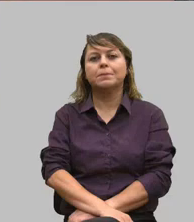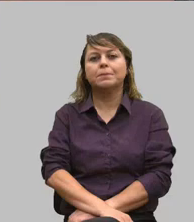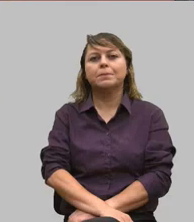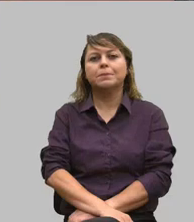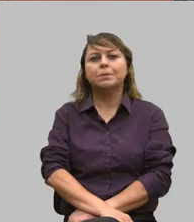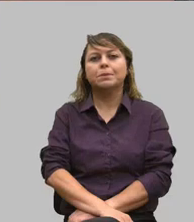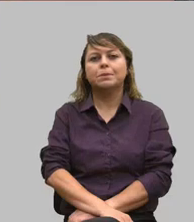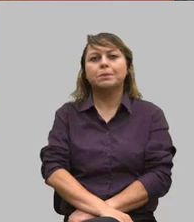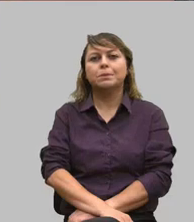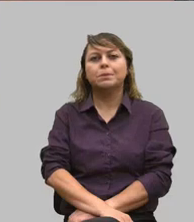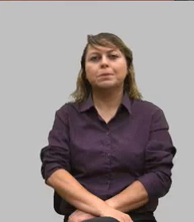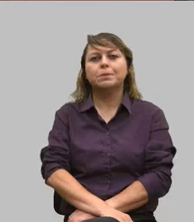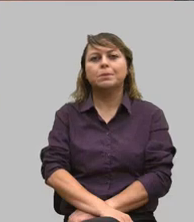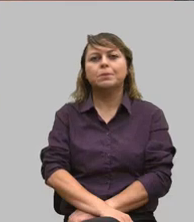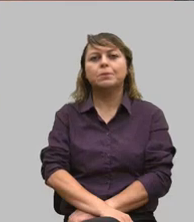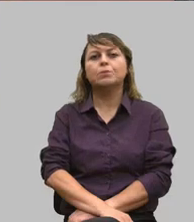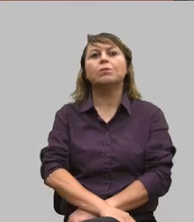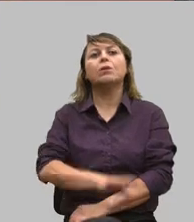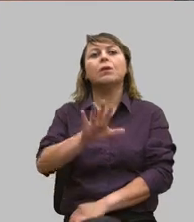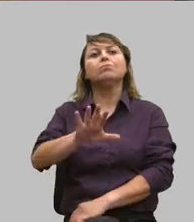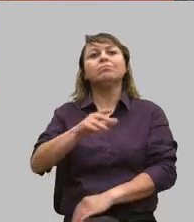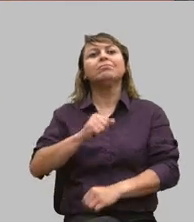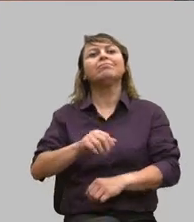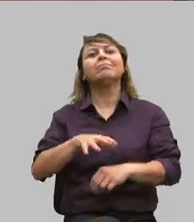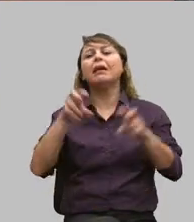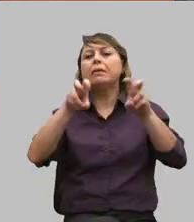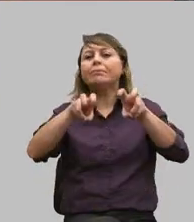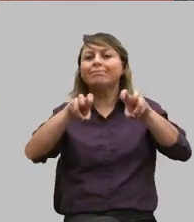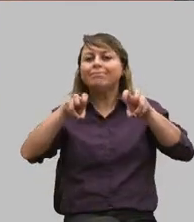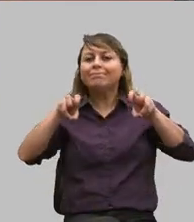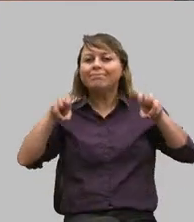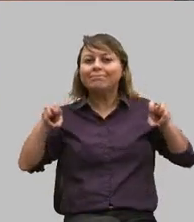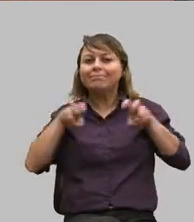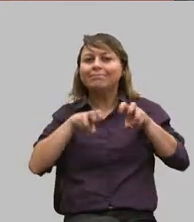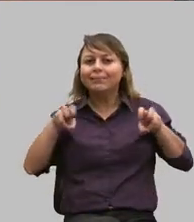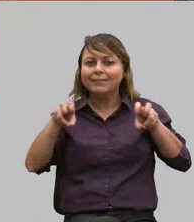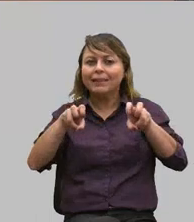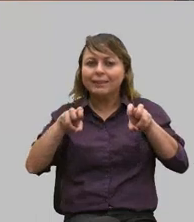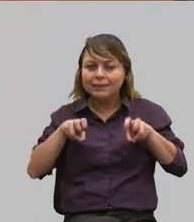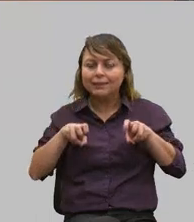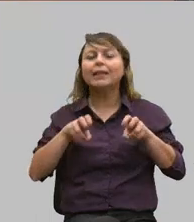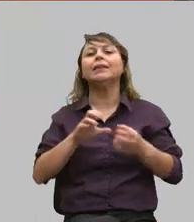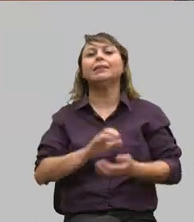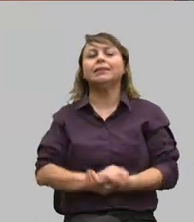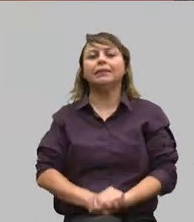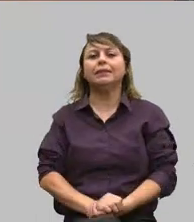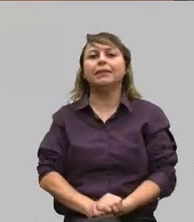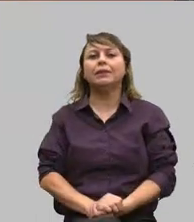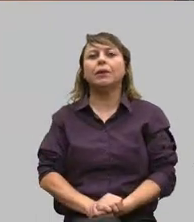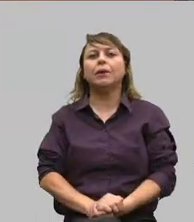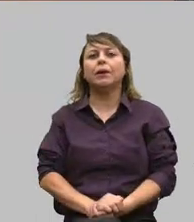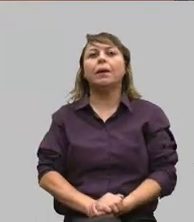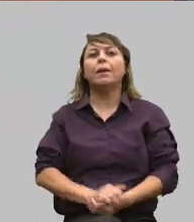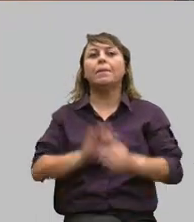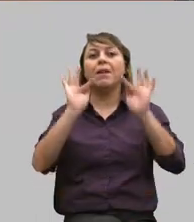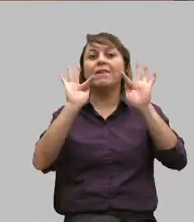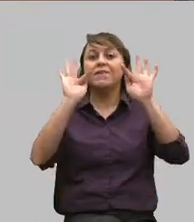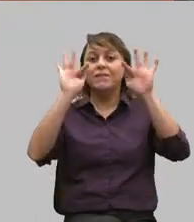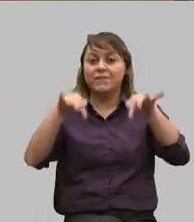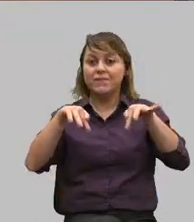Igor enquanto o pessoal assenta Camila termina aí sua terminar Então só para falar rapidamente então